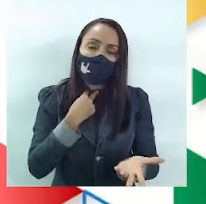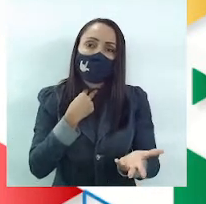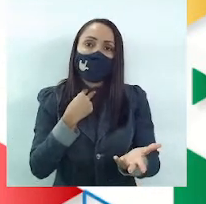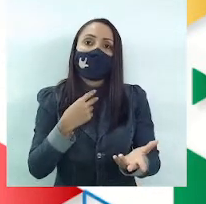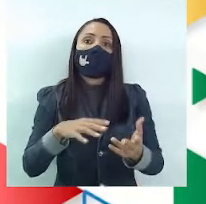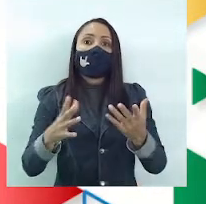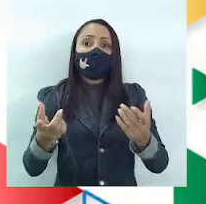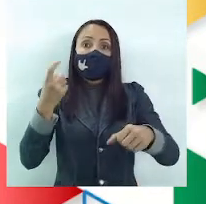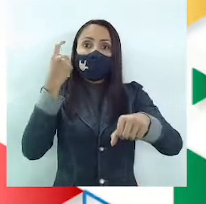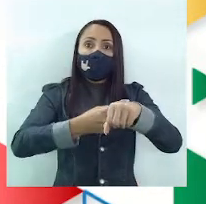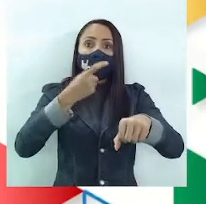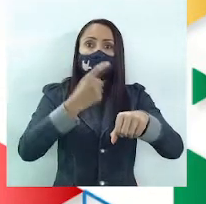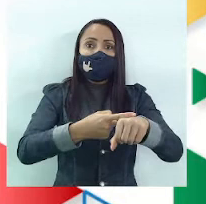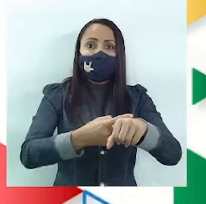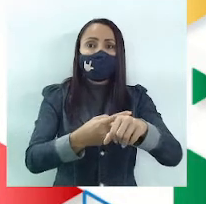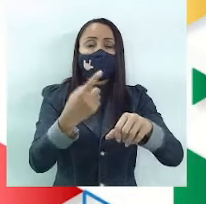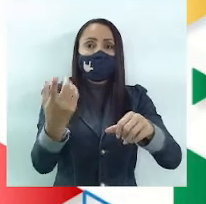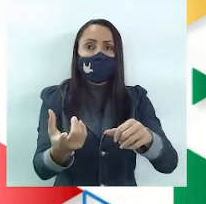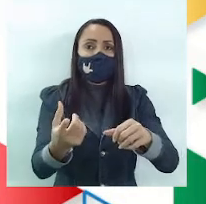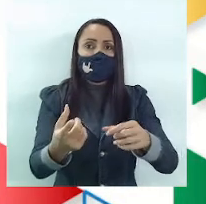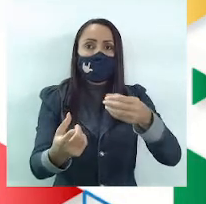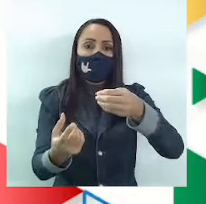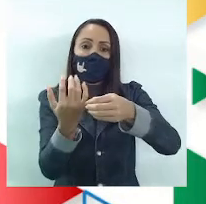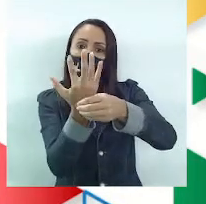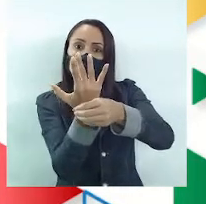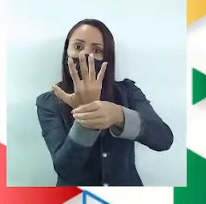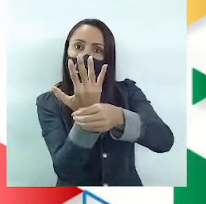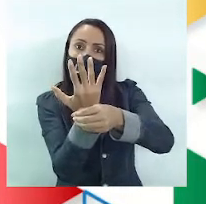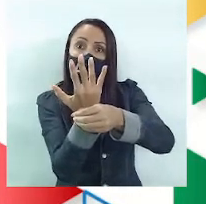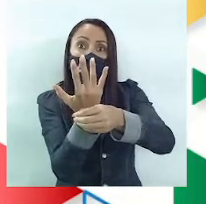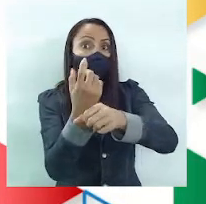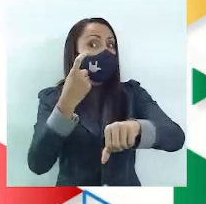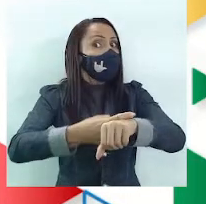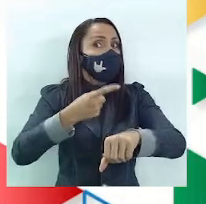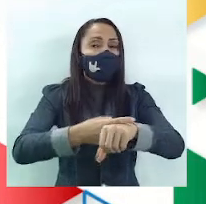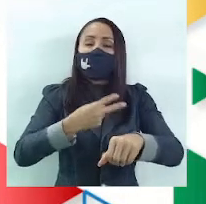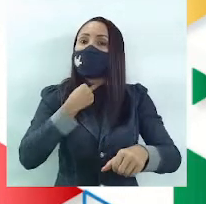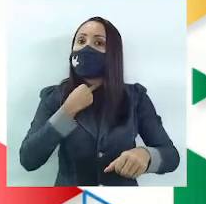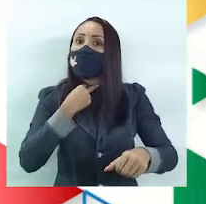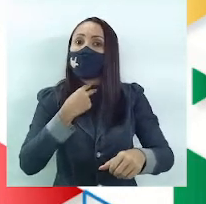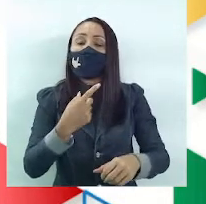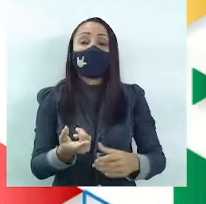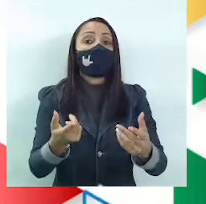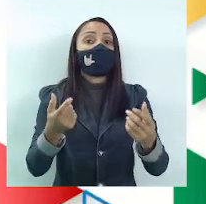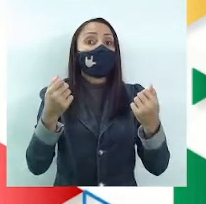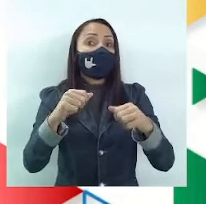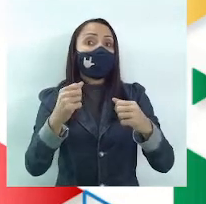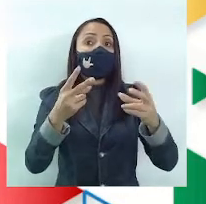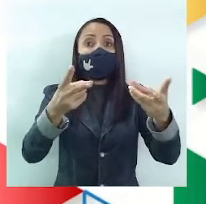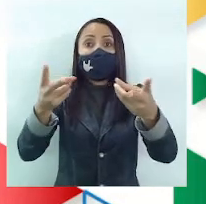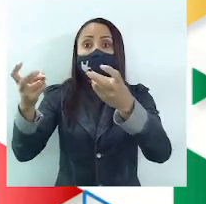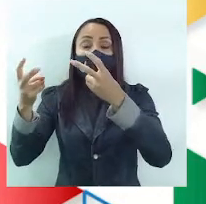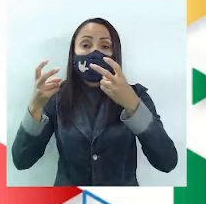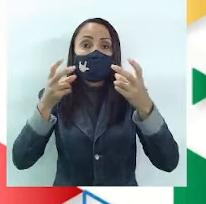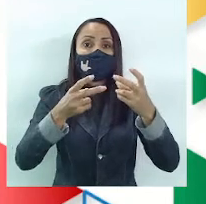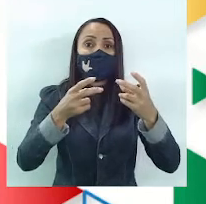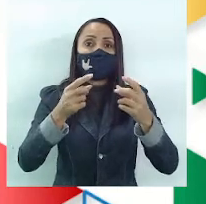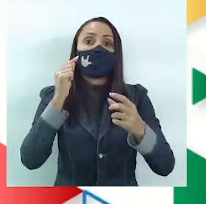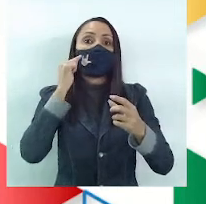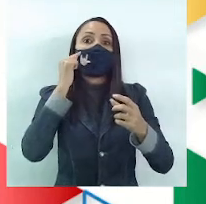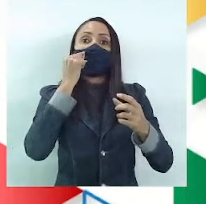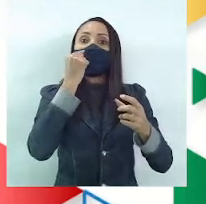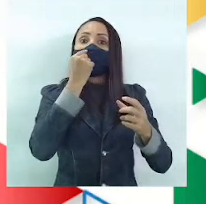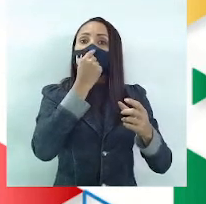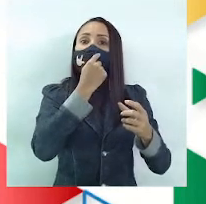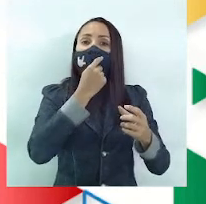sejam duras e que você escove da sua forma, mas que você consiga perceber que todas as faces dos dentes foram